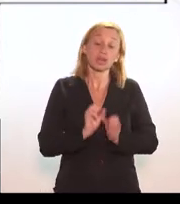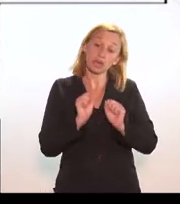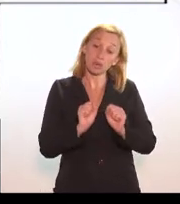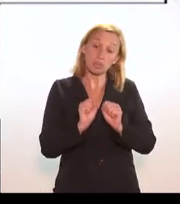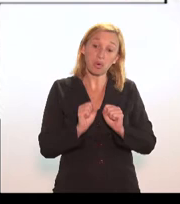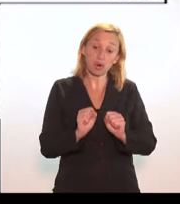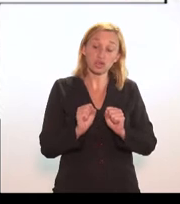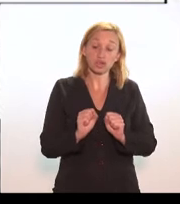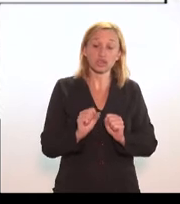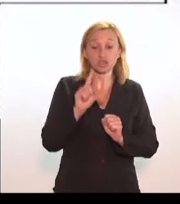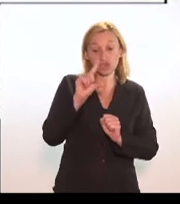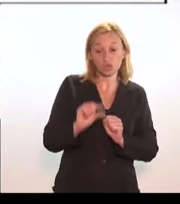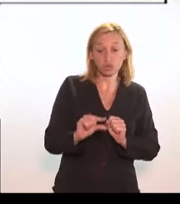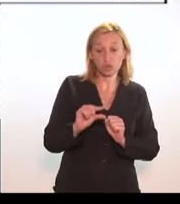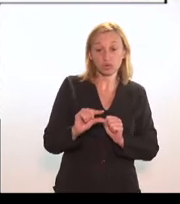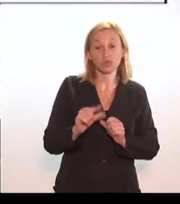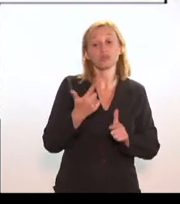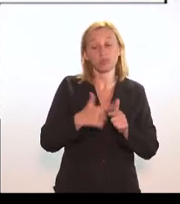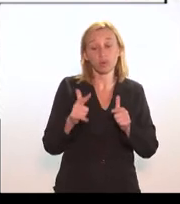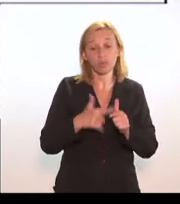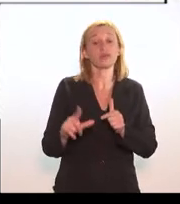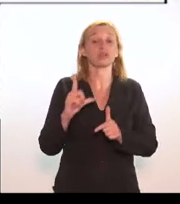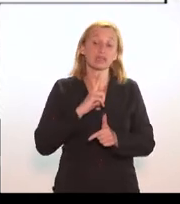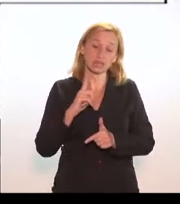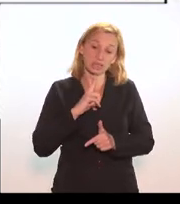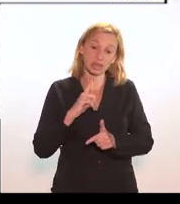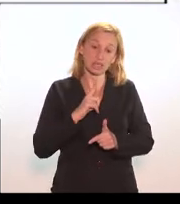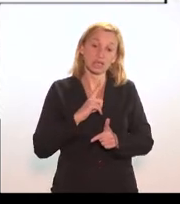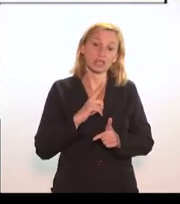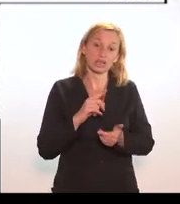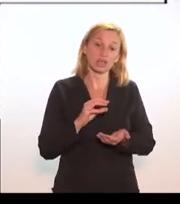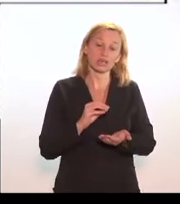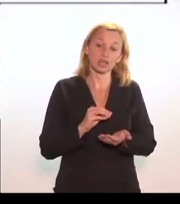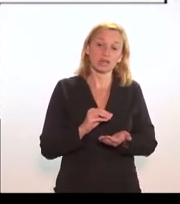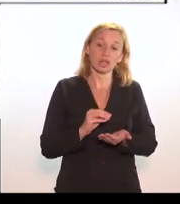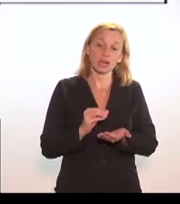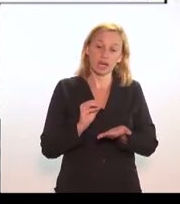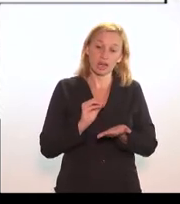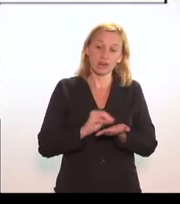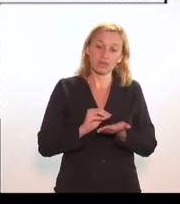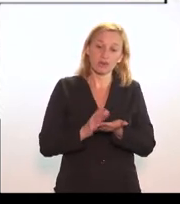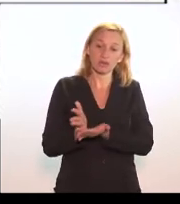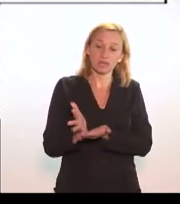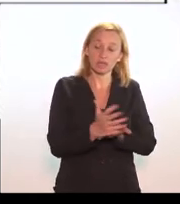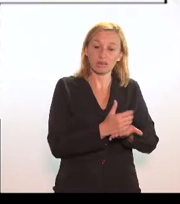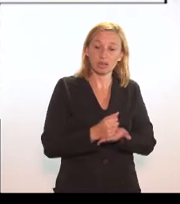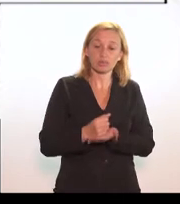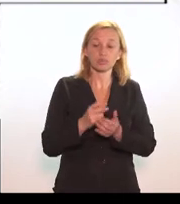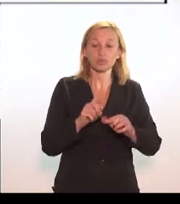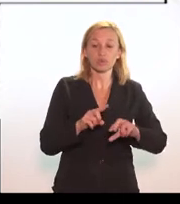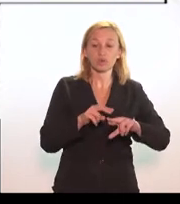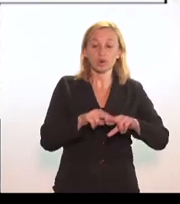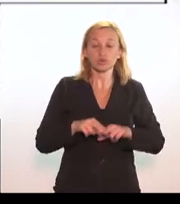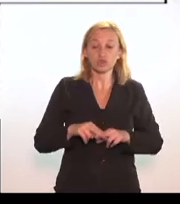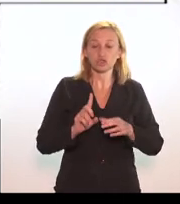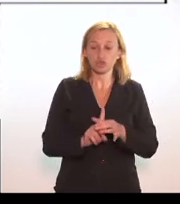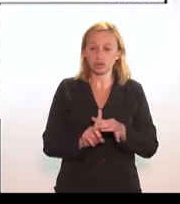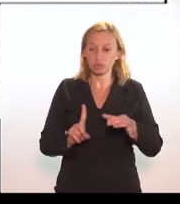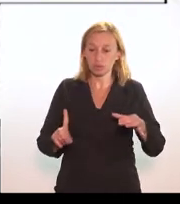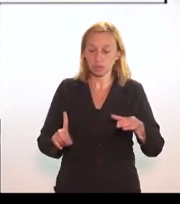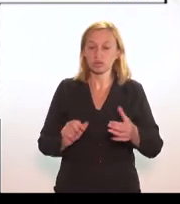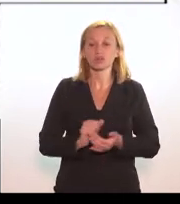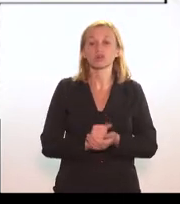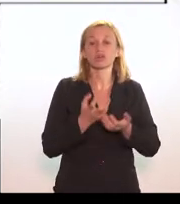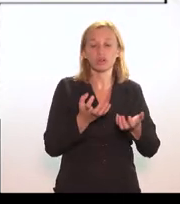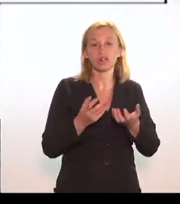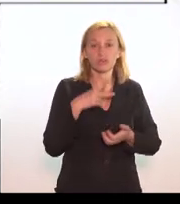sim que a gente tenha problemas com desaceleração da arrecadação por conta do isolamento social. Esse é o primeiro ponto que eu gostaria de